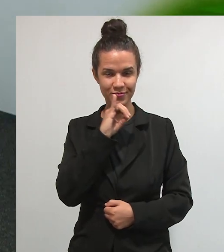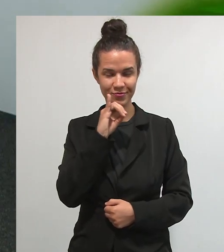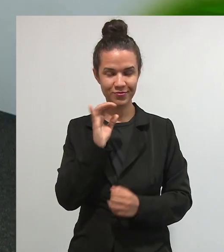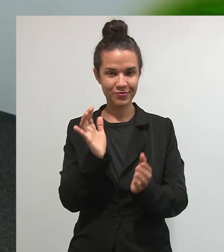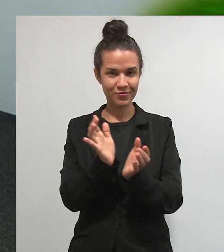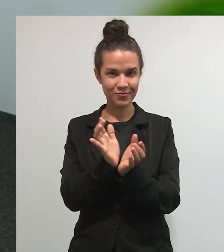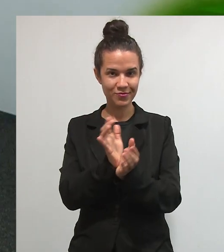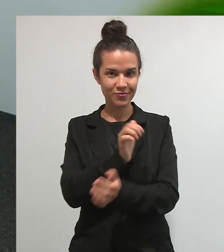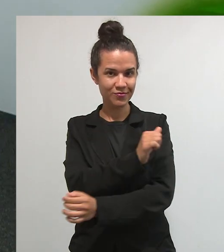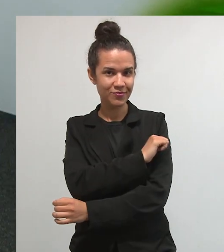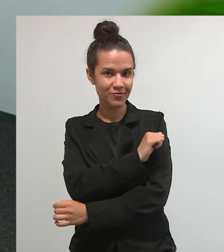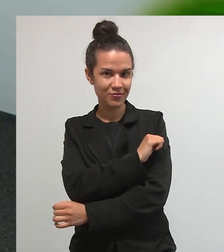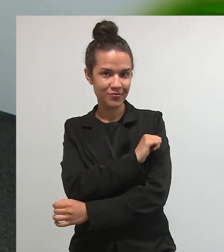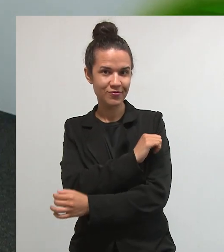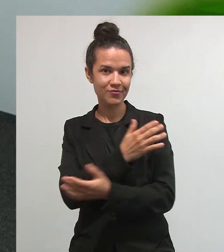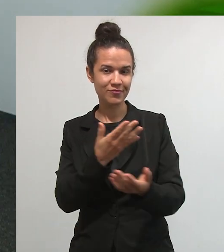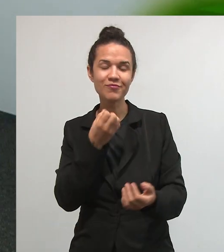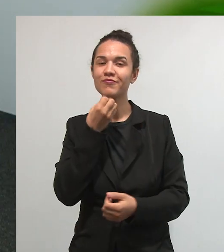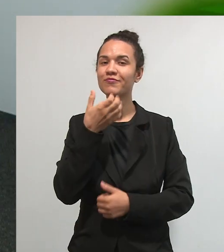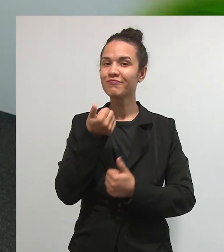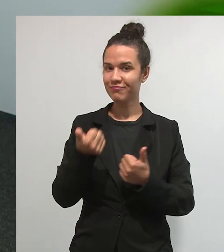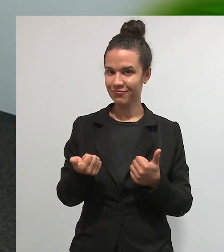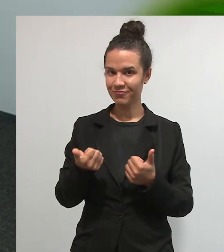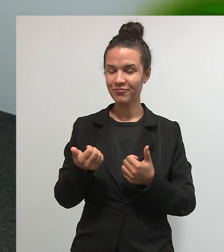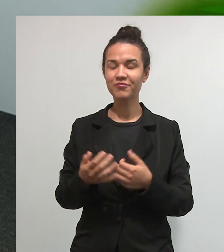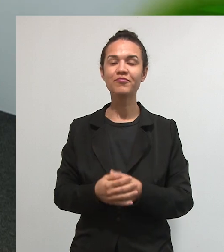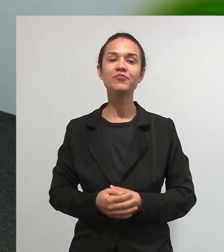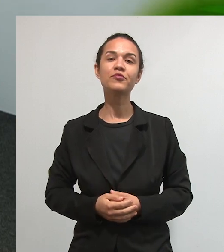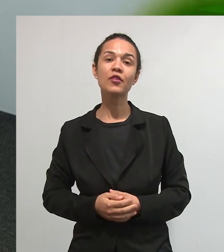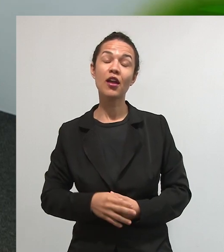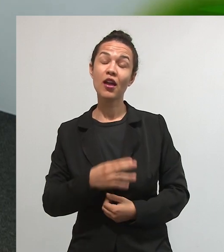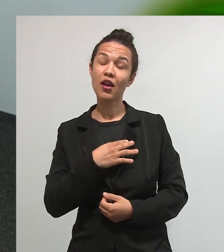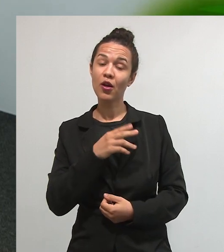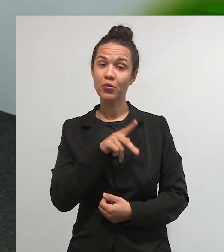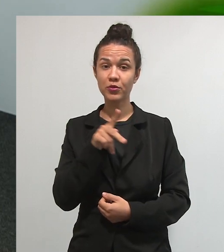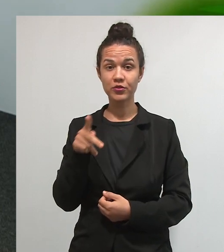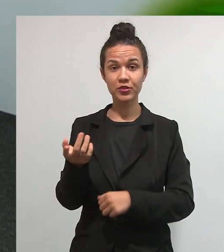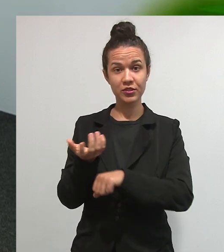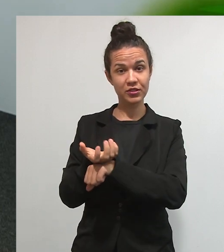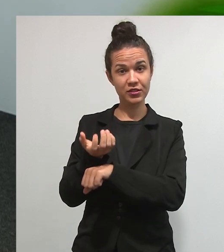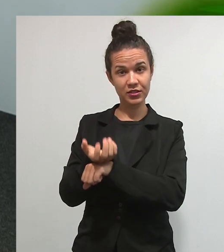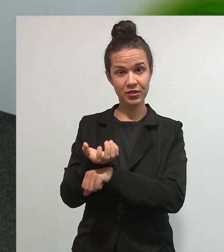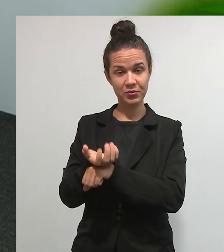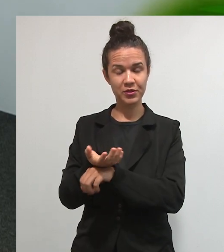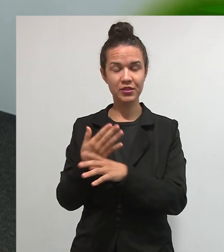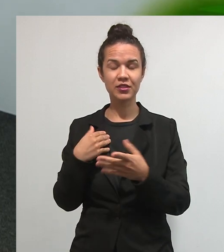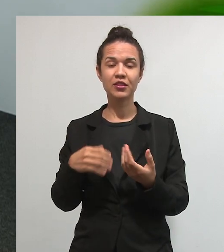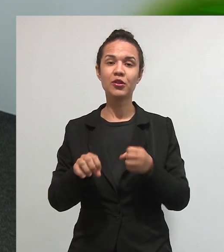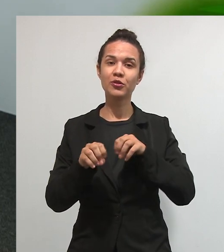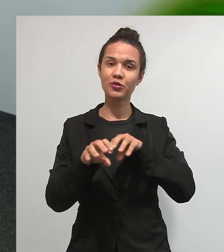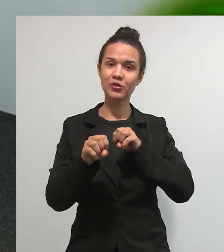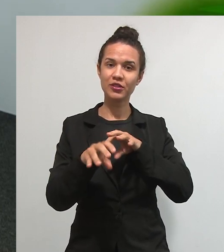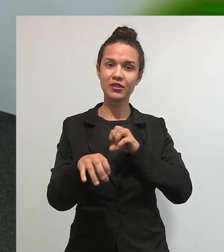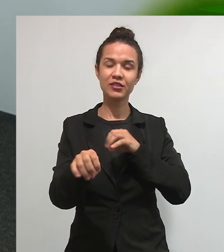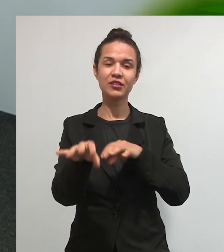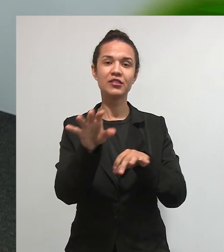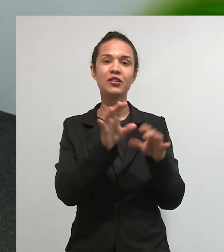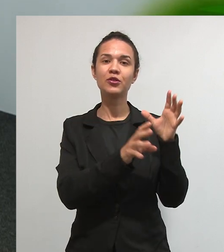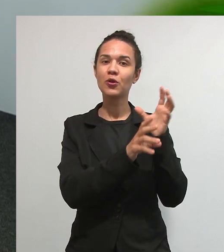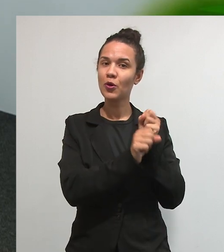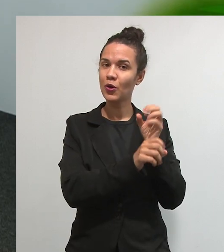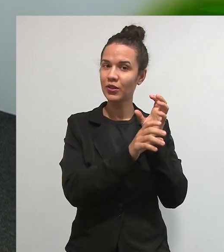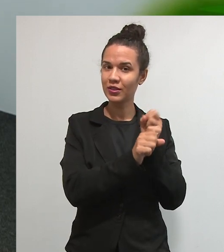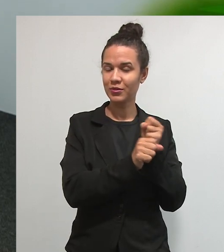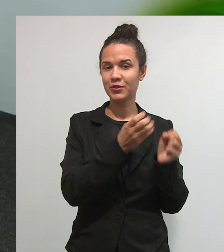Olá, galerinha! Tudo jóia com vocês? Eu sou a professora Rucilane e estou ministrando a disciplina de